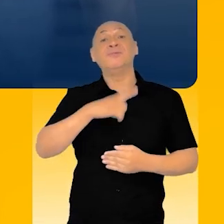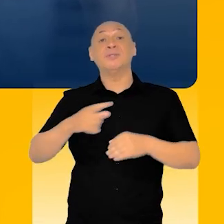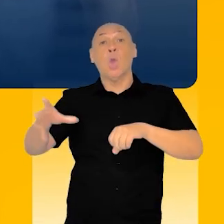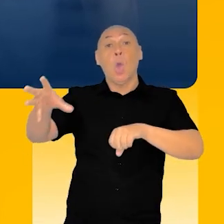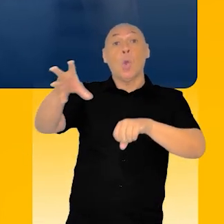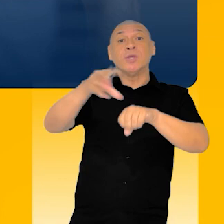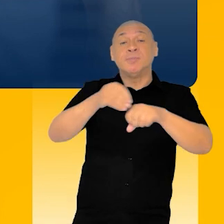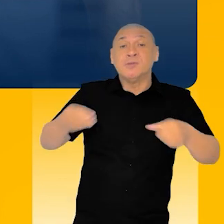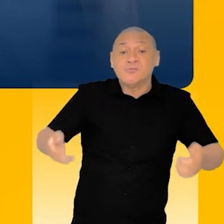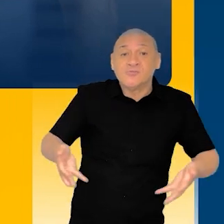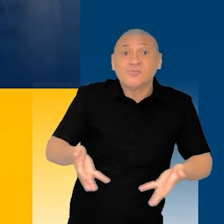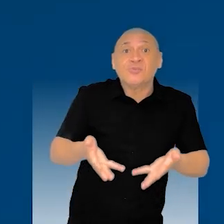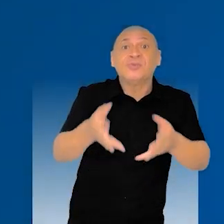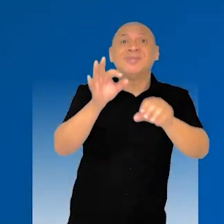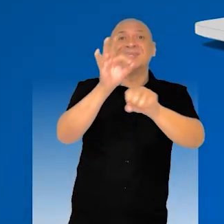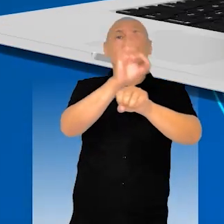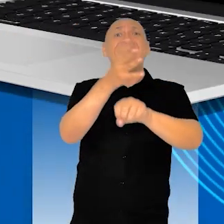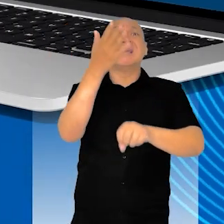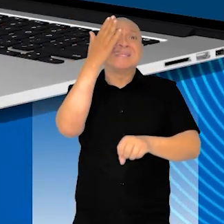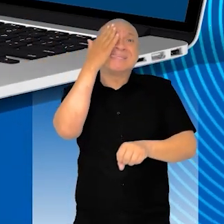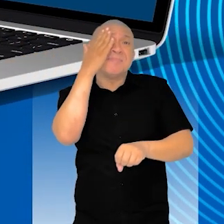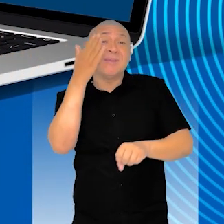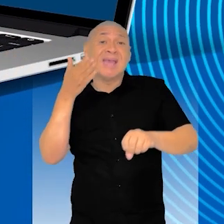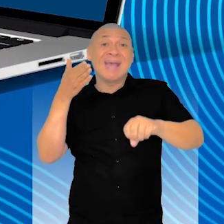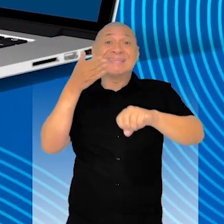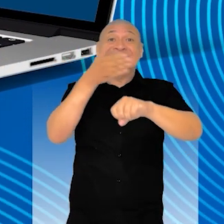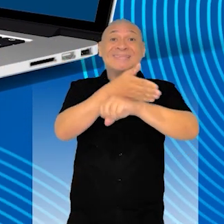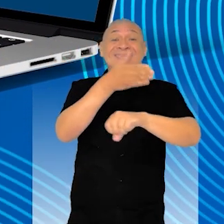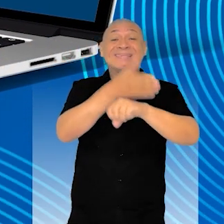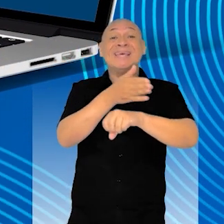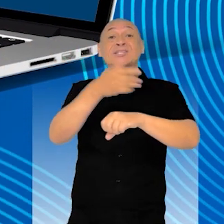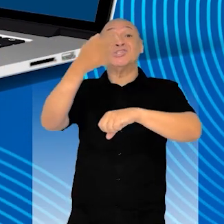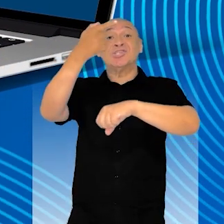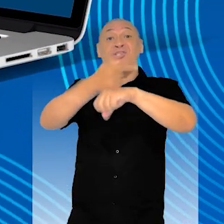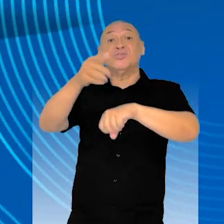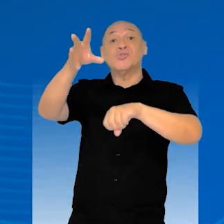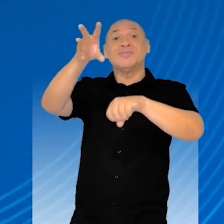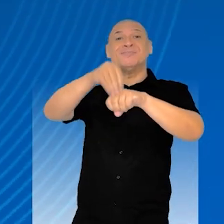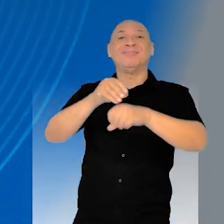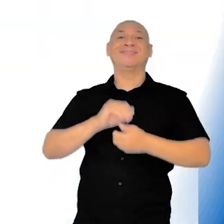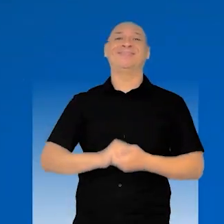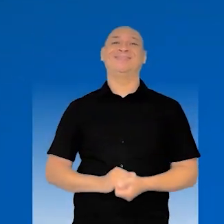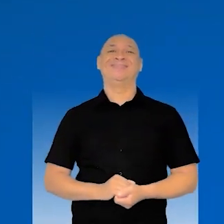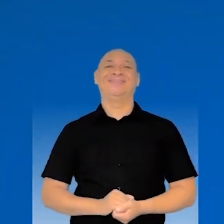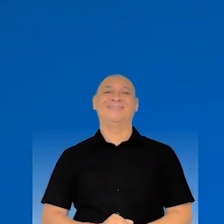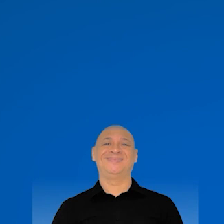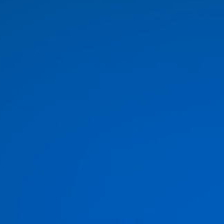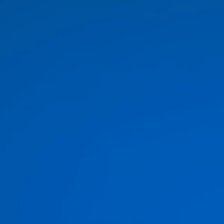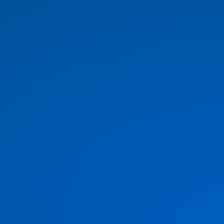o conhecimento fluir na Samarco. Quer saber mais? Acesse a página da Gestão do Conhecimento.